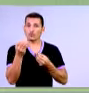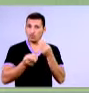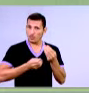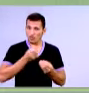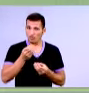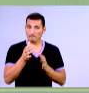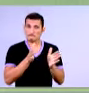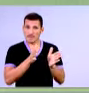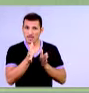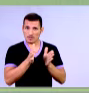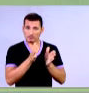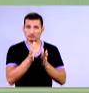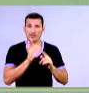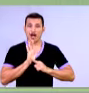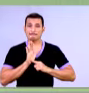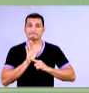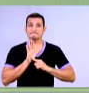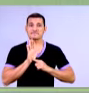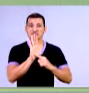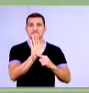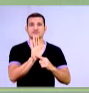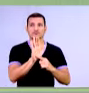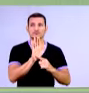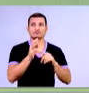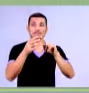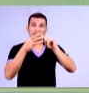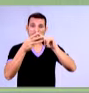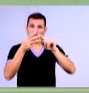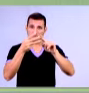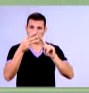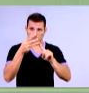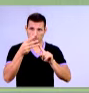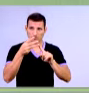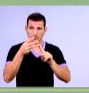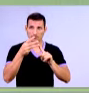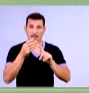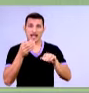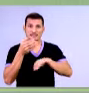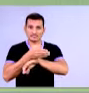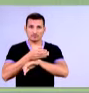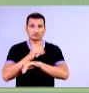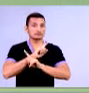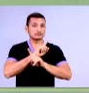requer 3 coisas que nós vamos conversar sobre ela: acesso não linear,